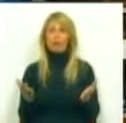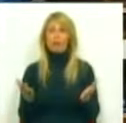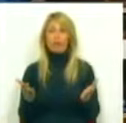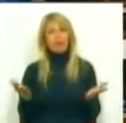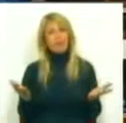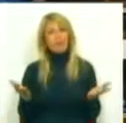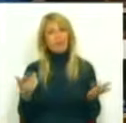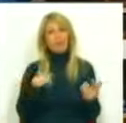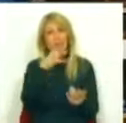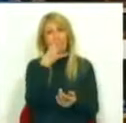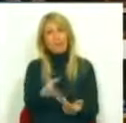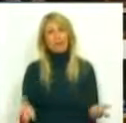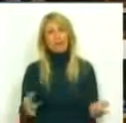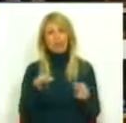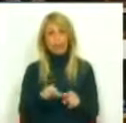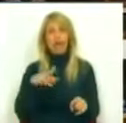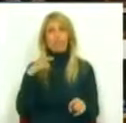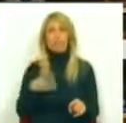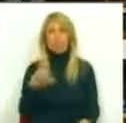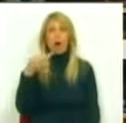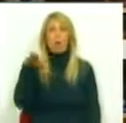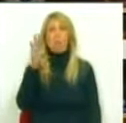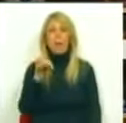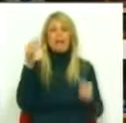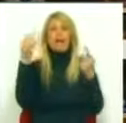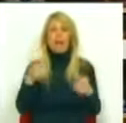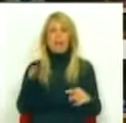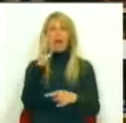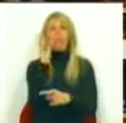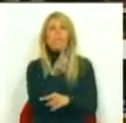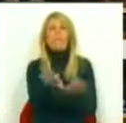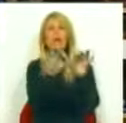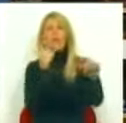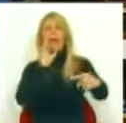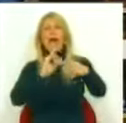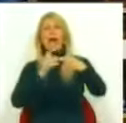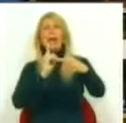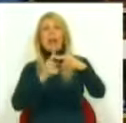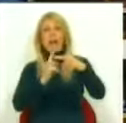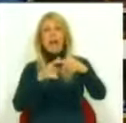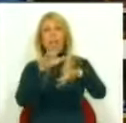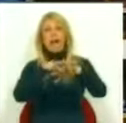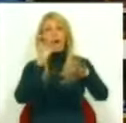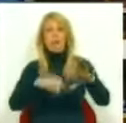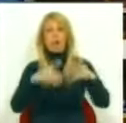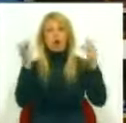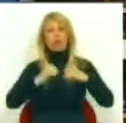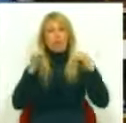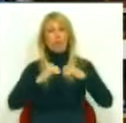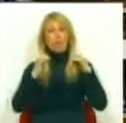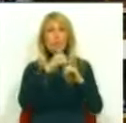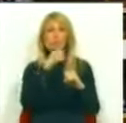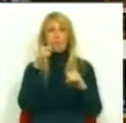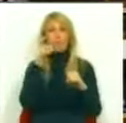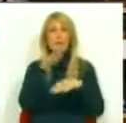dizer que em Portugal o Partido Socialista tem uma visão muito grega do alcance do compromisso celebrado com o Banco Central